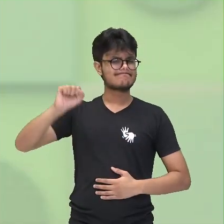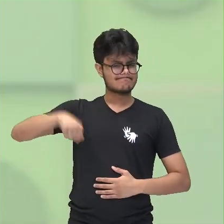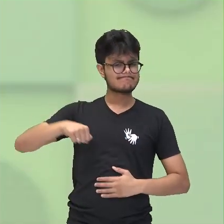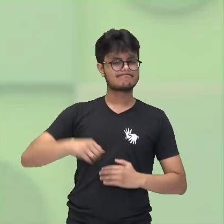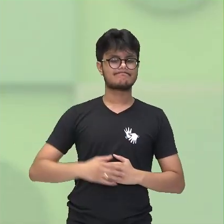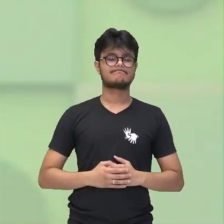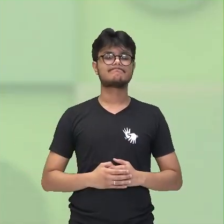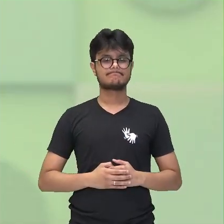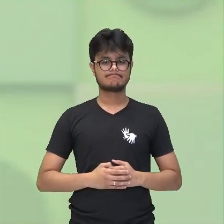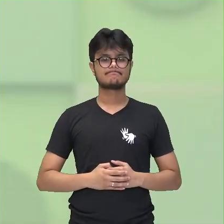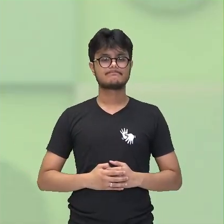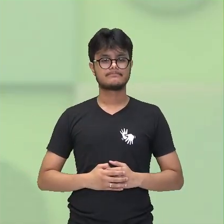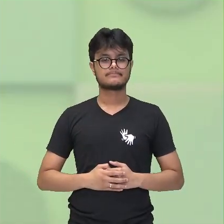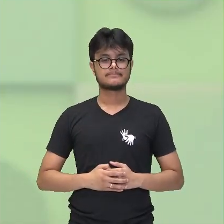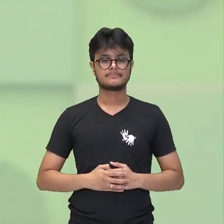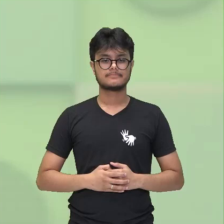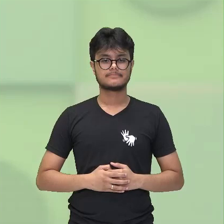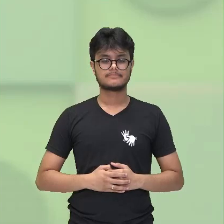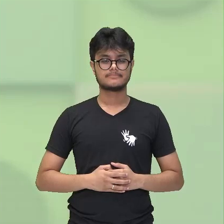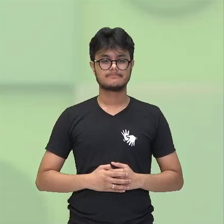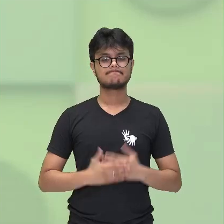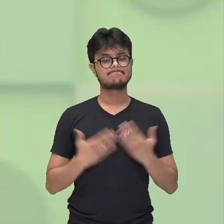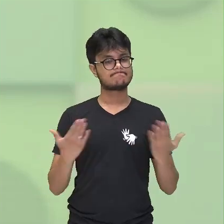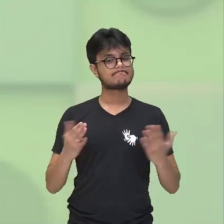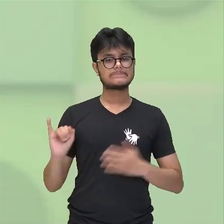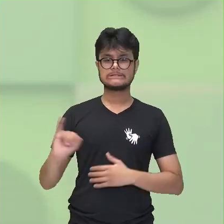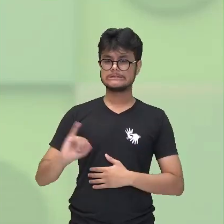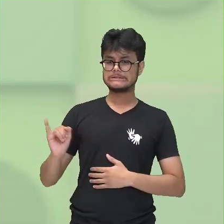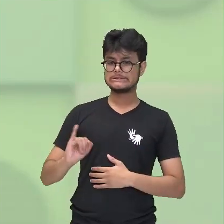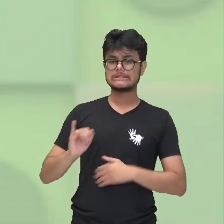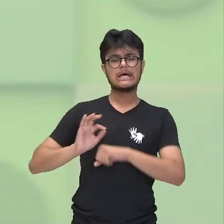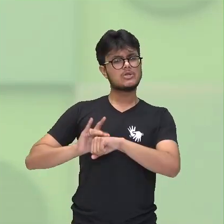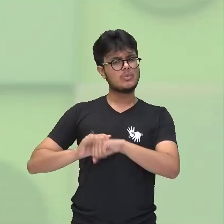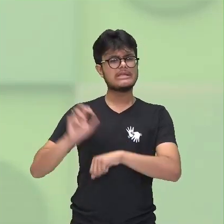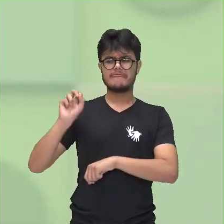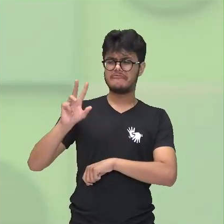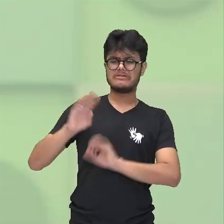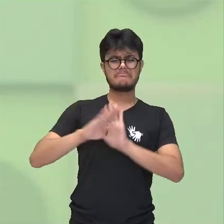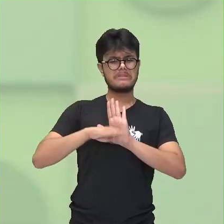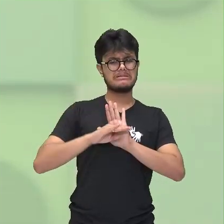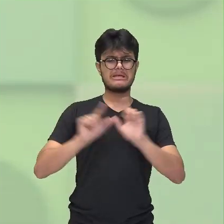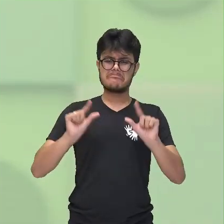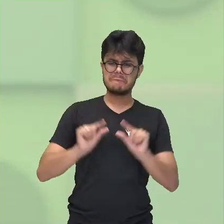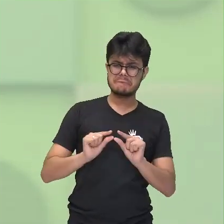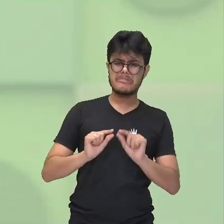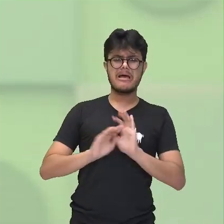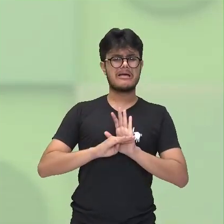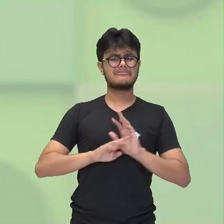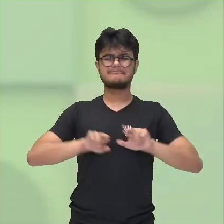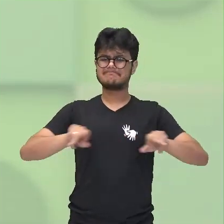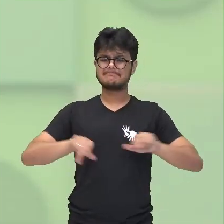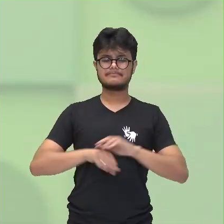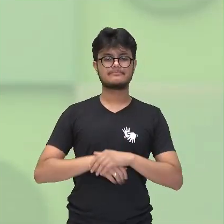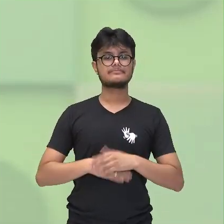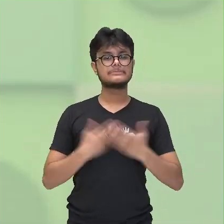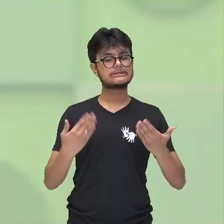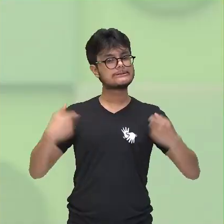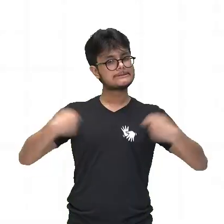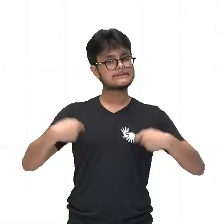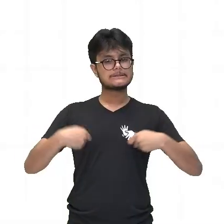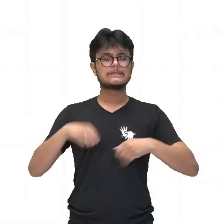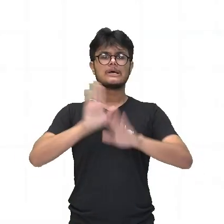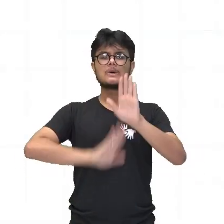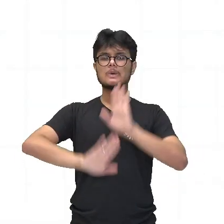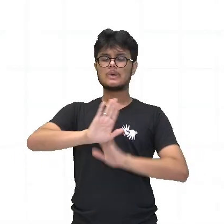doença contagiosa, E ela pode ser através de um vírus, uma bactéria, um fungo, tá? Então, vamos observar quais são